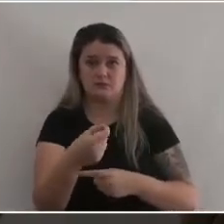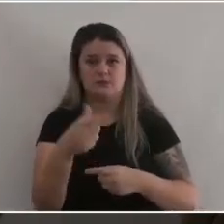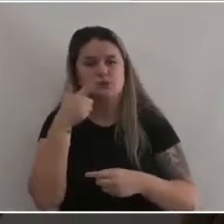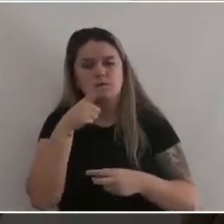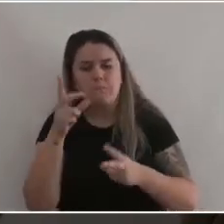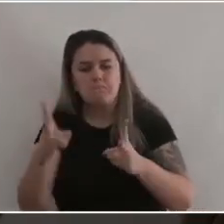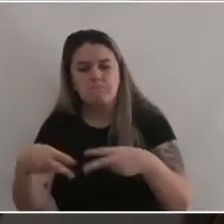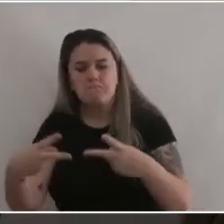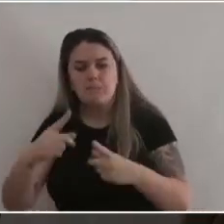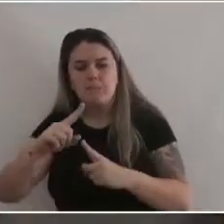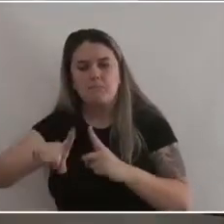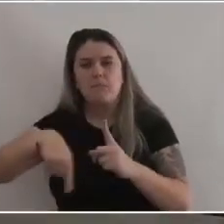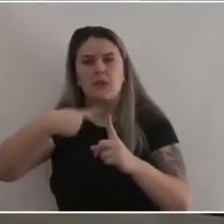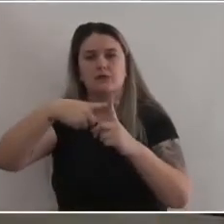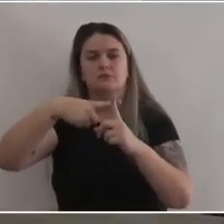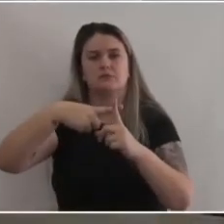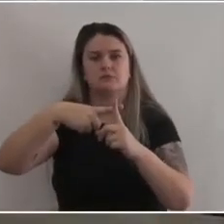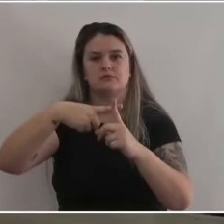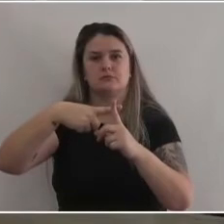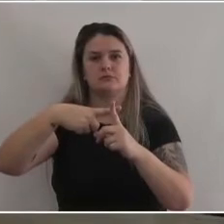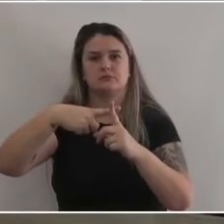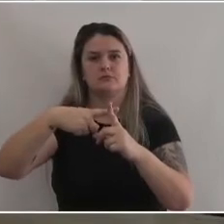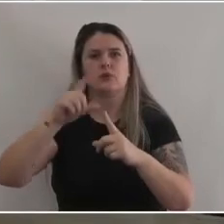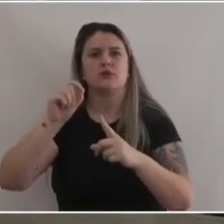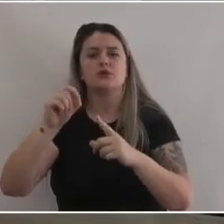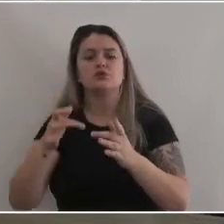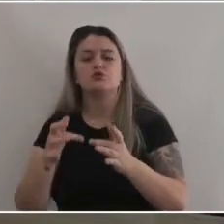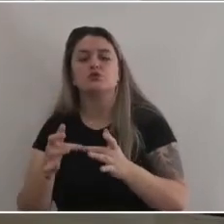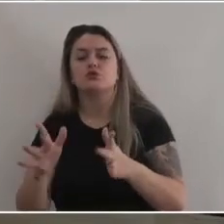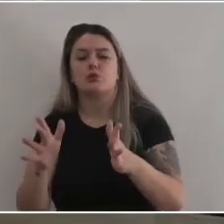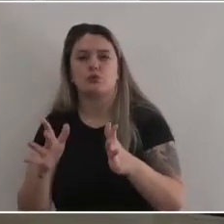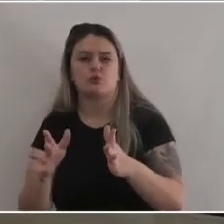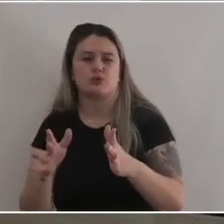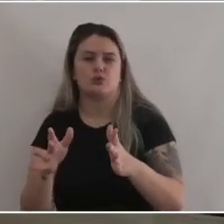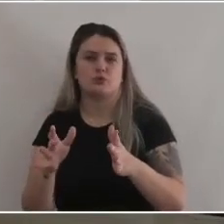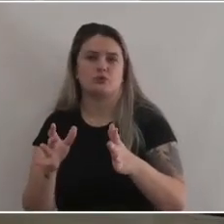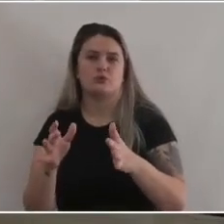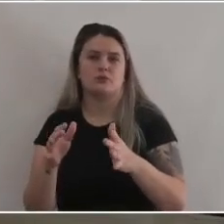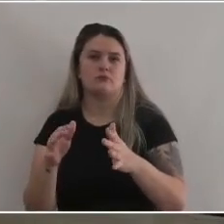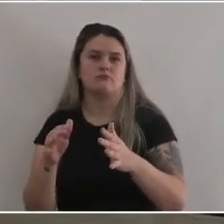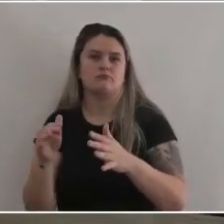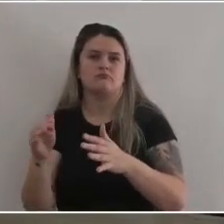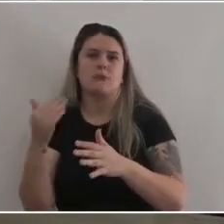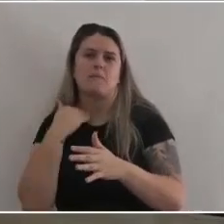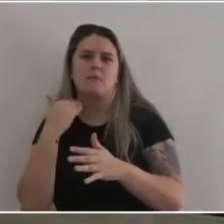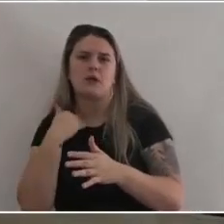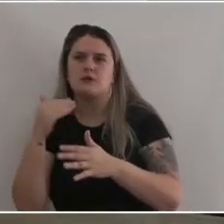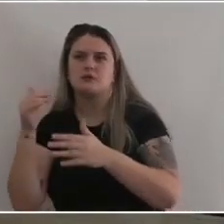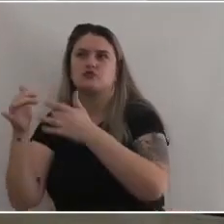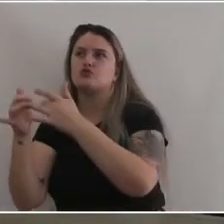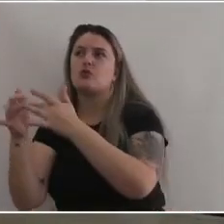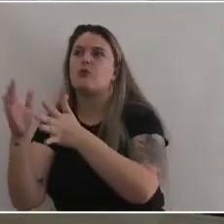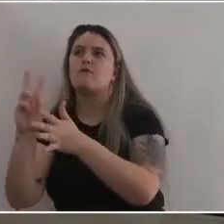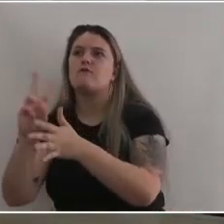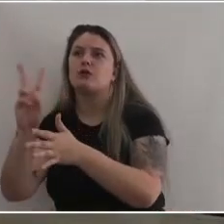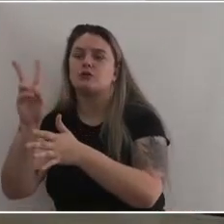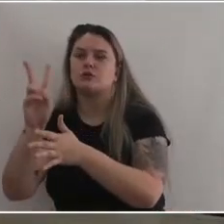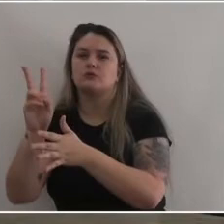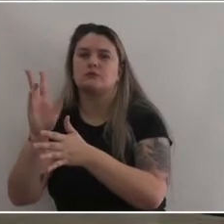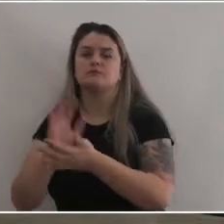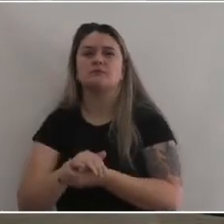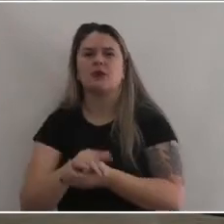Superávit é os saldos que sobram em contas do município. Essa informação